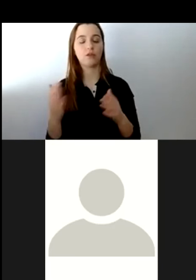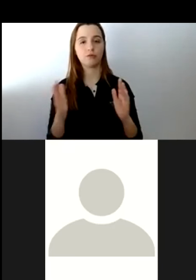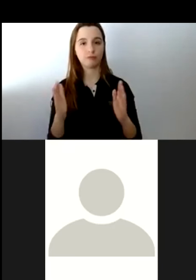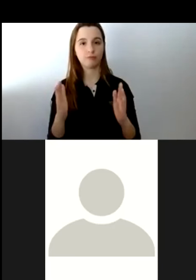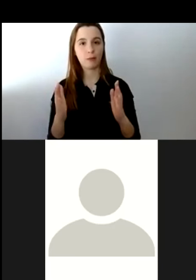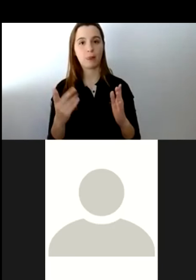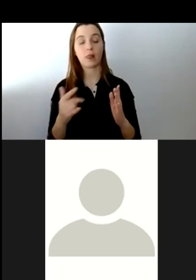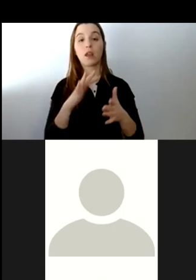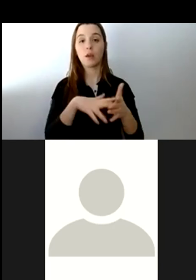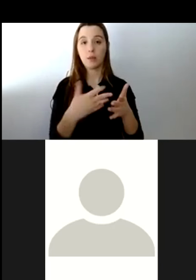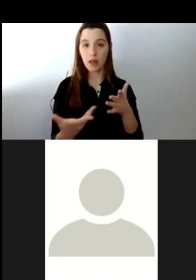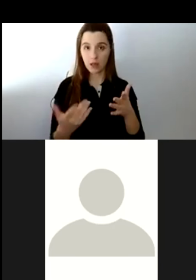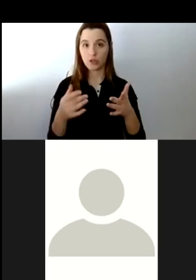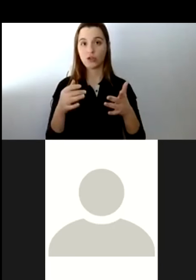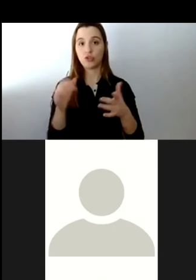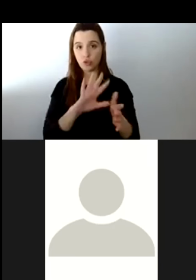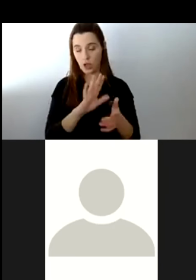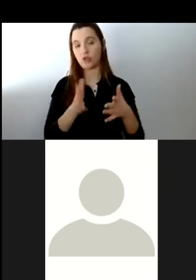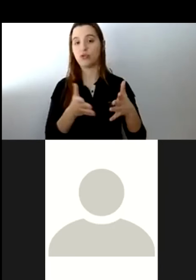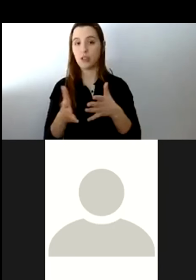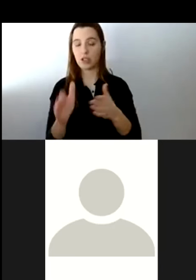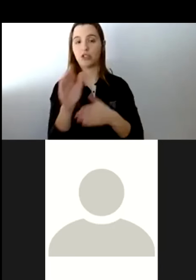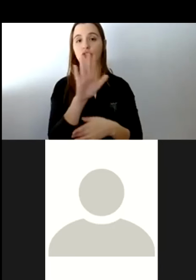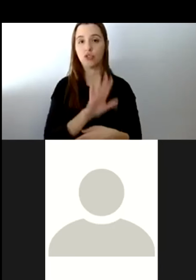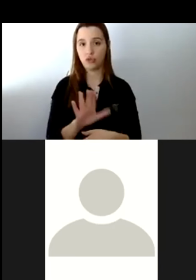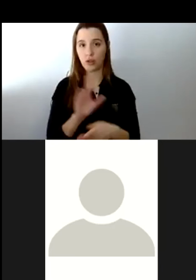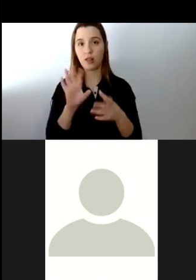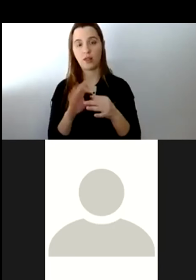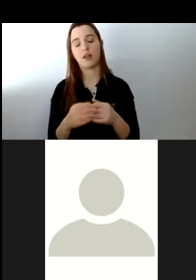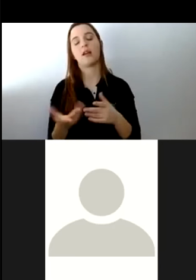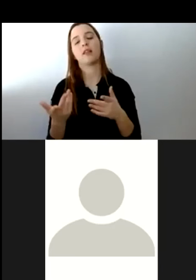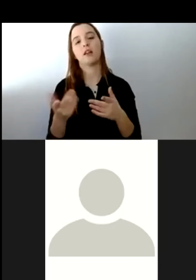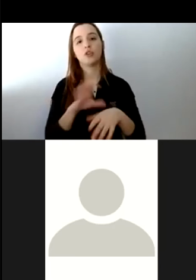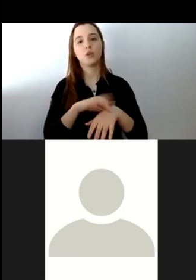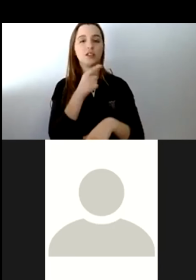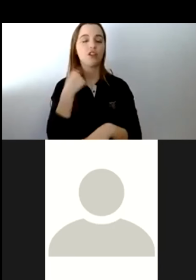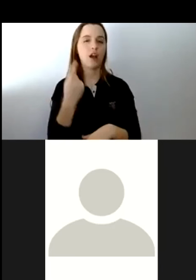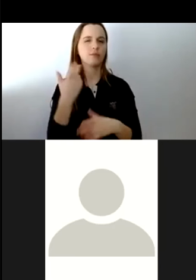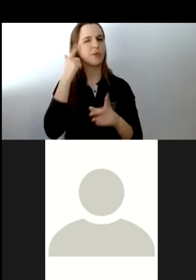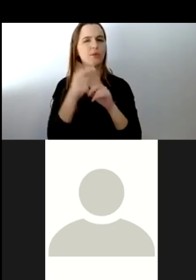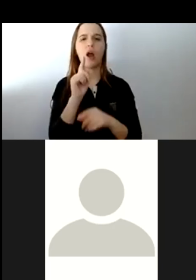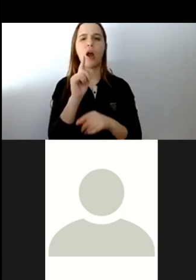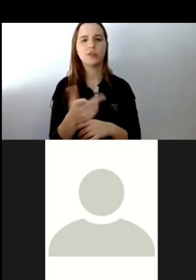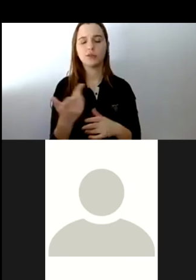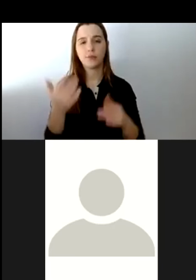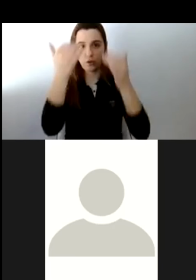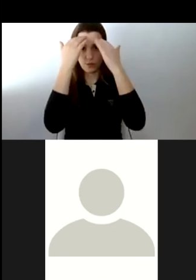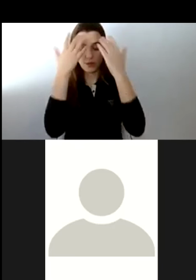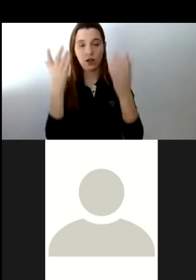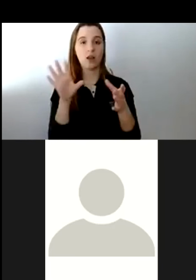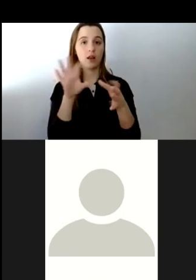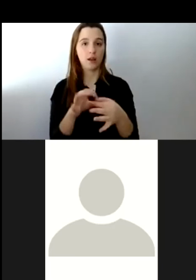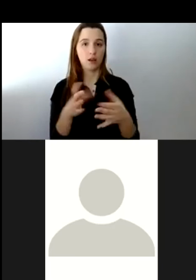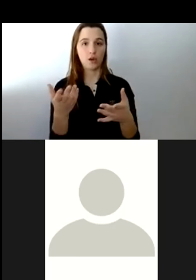planos nacionais ou estratégias nacionais para as doenças raras. Os principais objetivos deste inquérito eram recolher informação relativa